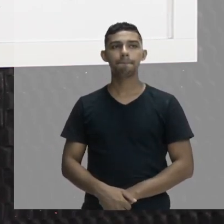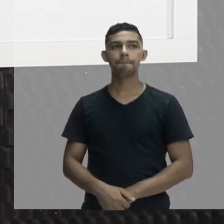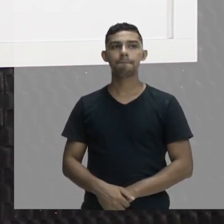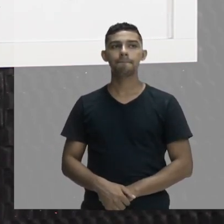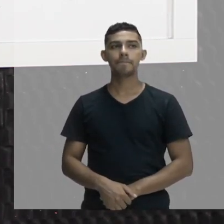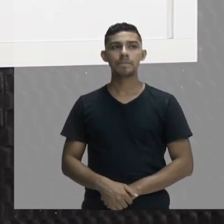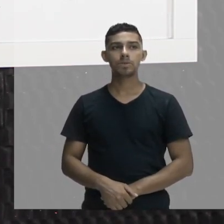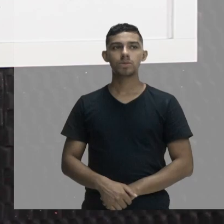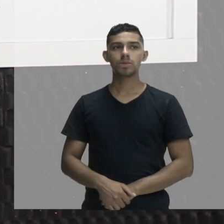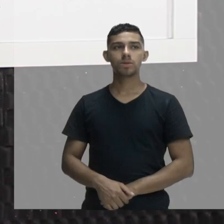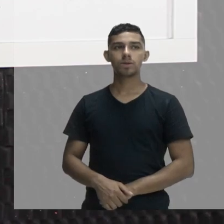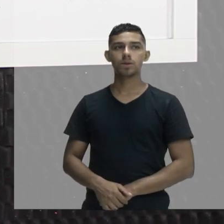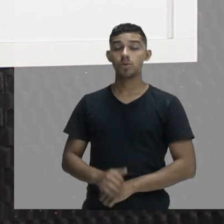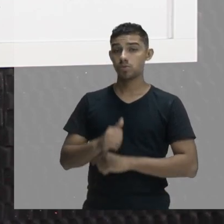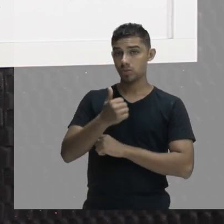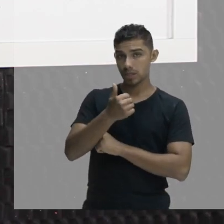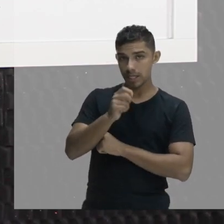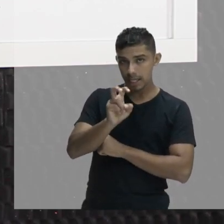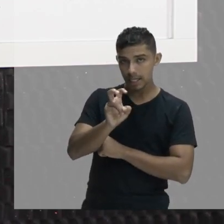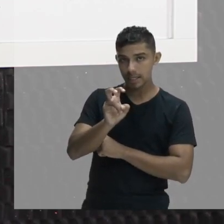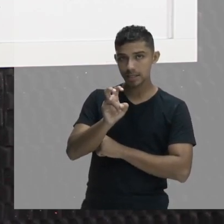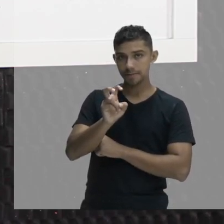Aqui vai ficar o 15 fatorial,